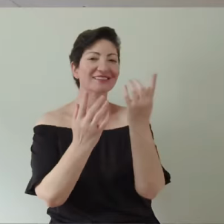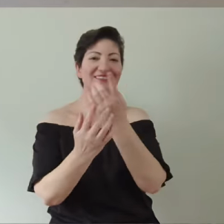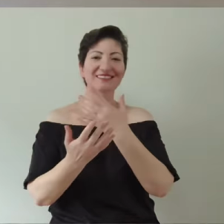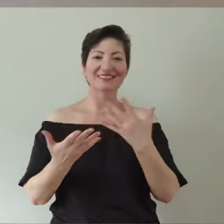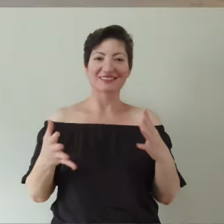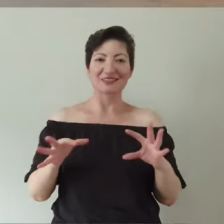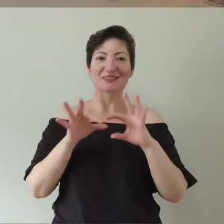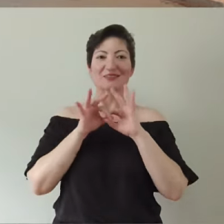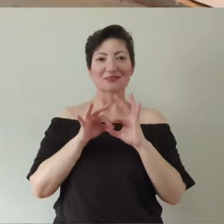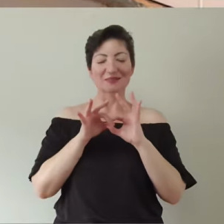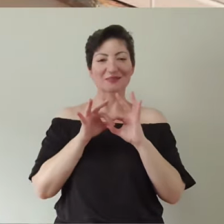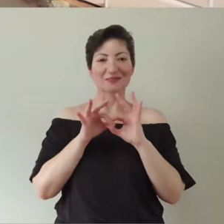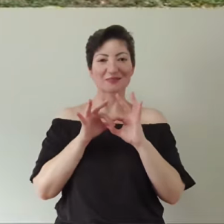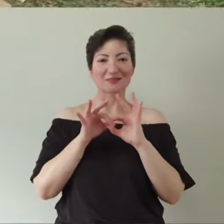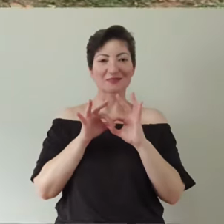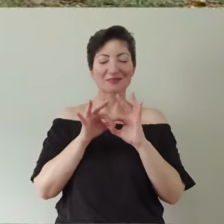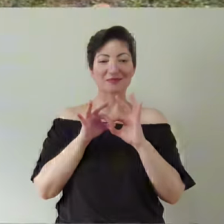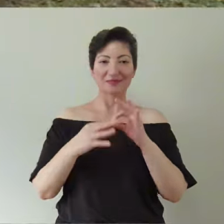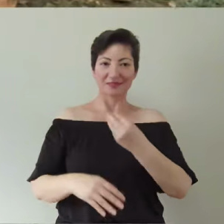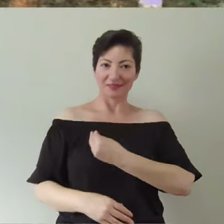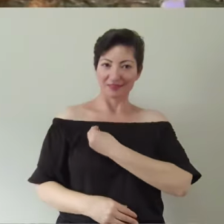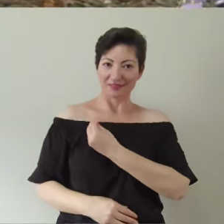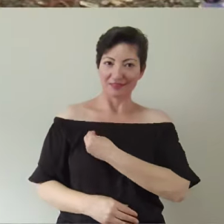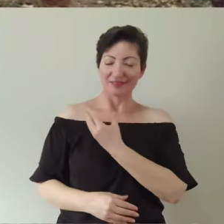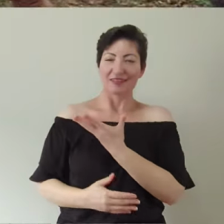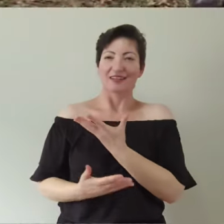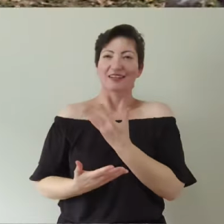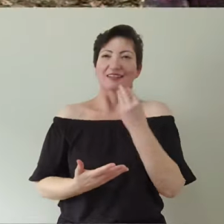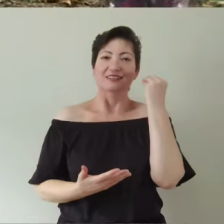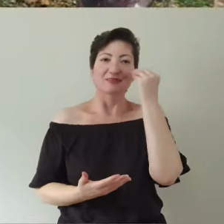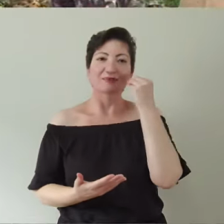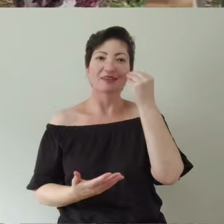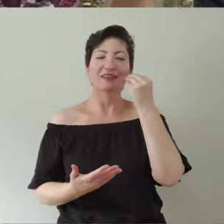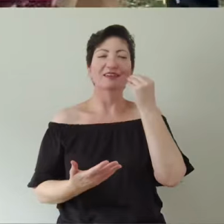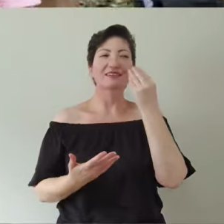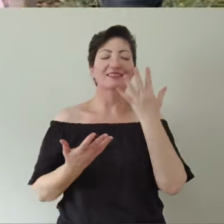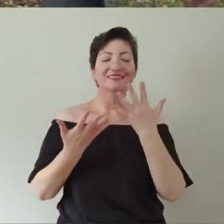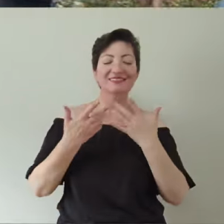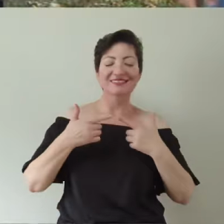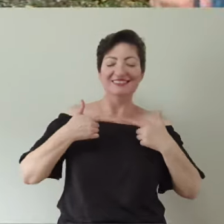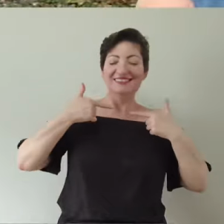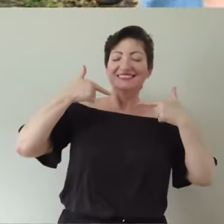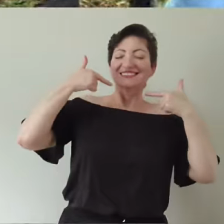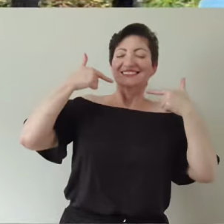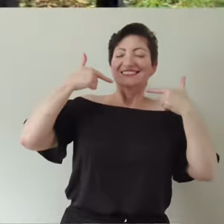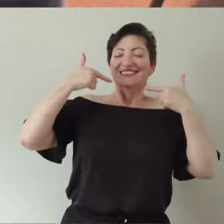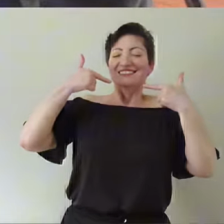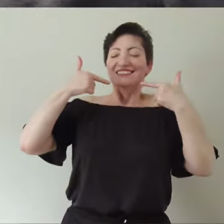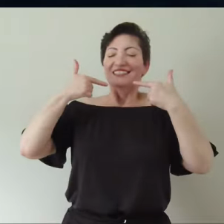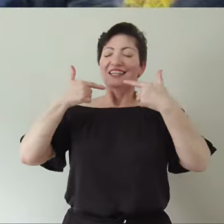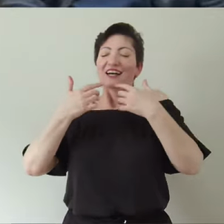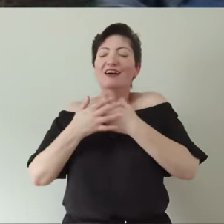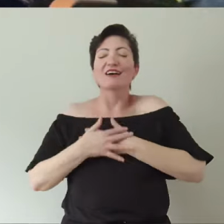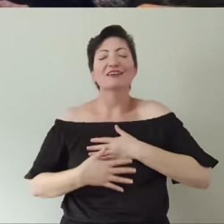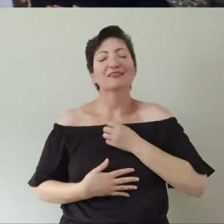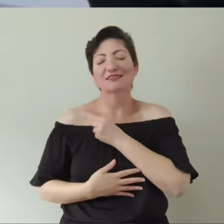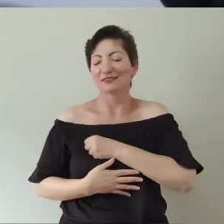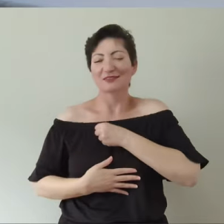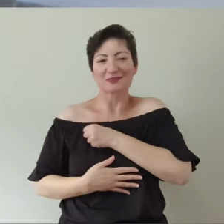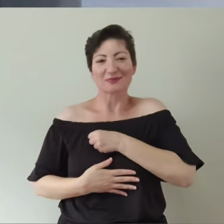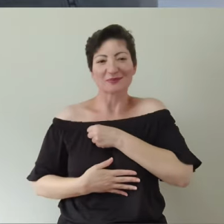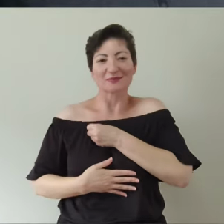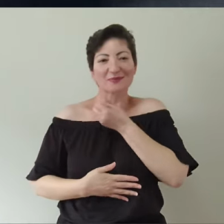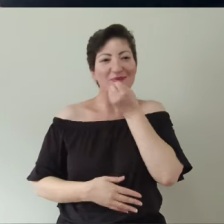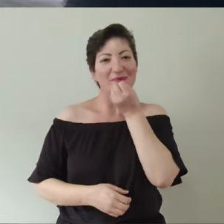grupo neste tempo. Pudemos viver momentos que se mesclavam entre a alegria e a nostalgia, vivendo